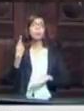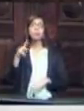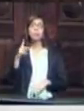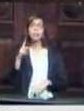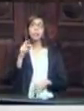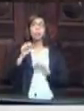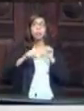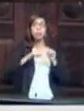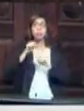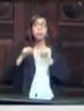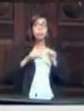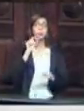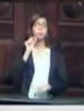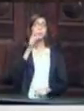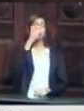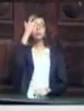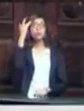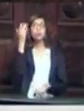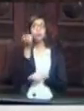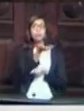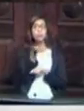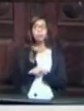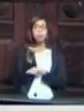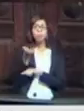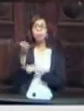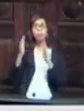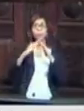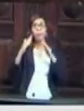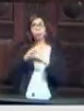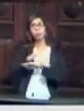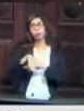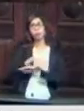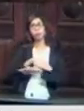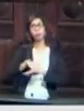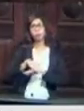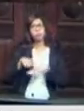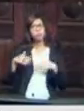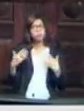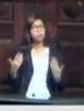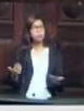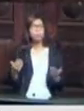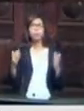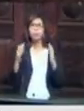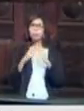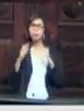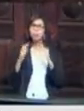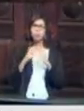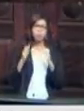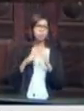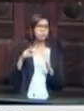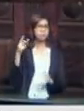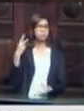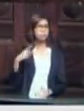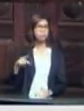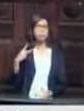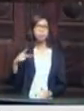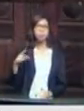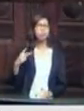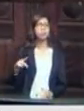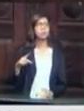daquela população em situação de rua. Então é claro que isto daí, nesta casa, não poderia de forma